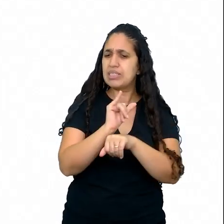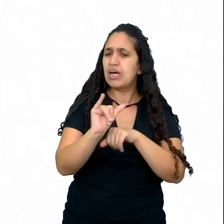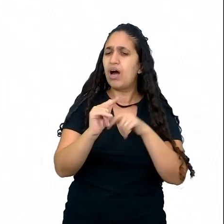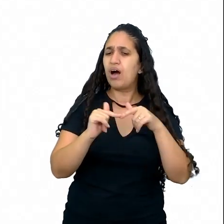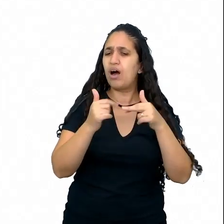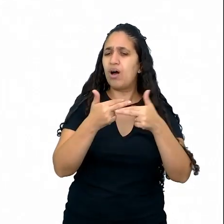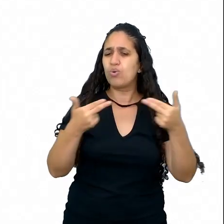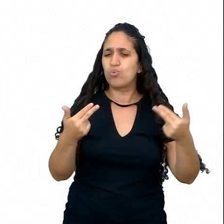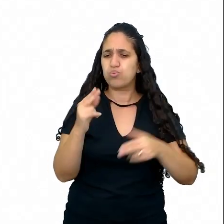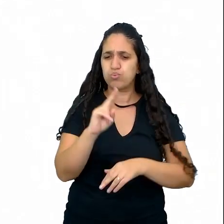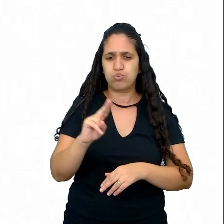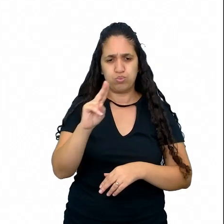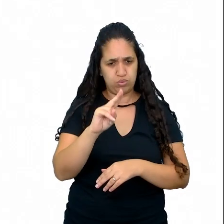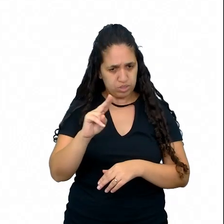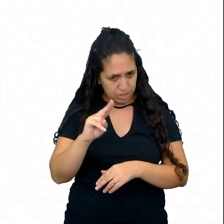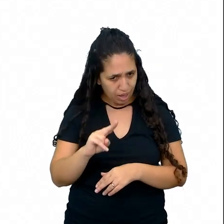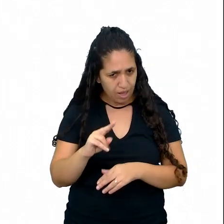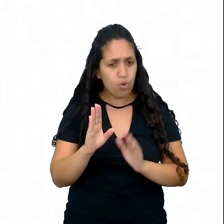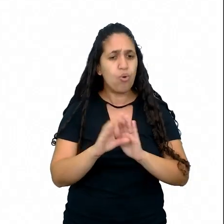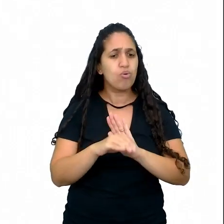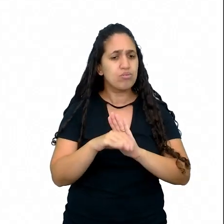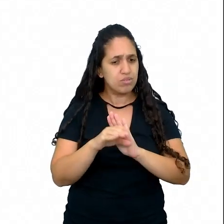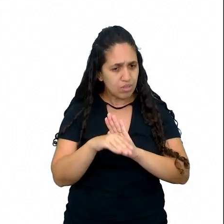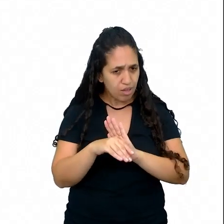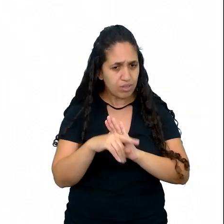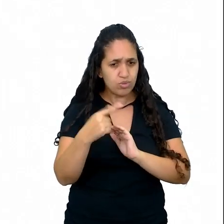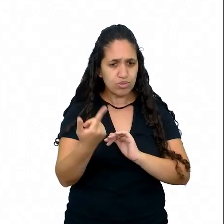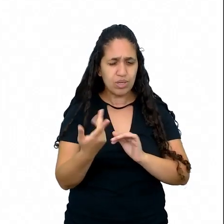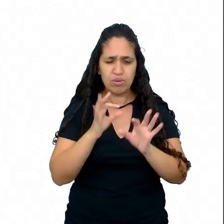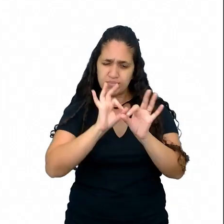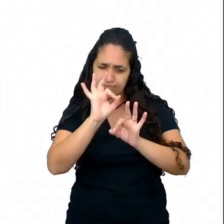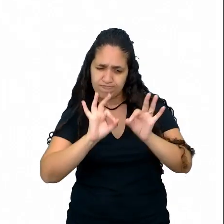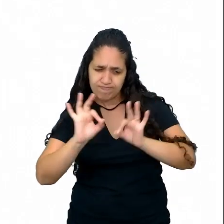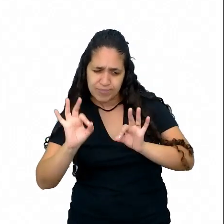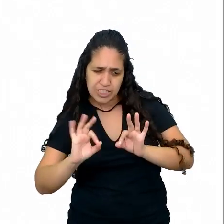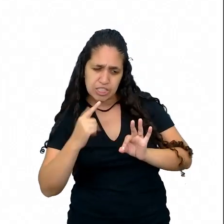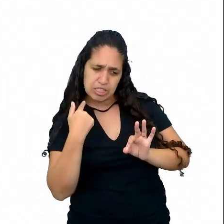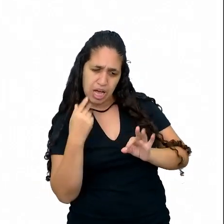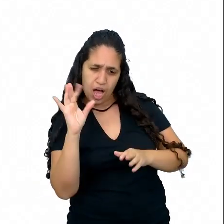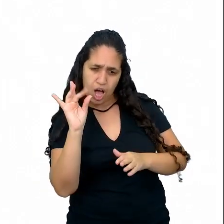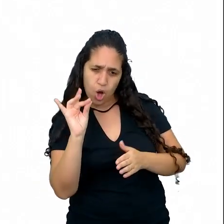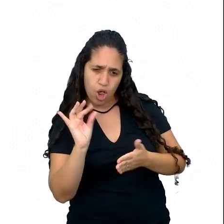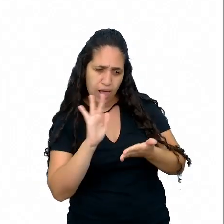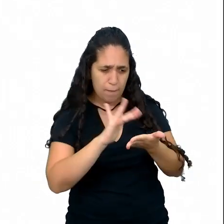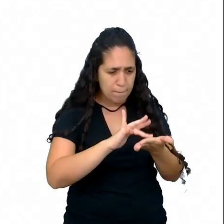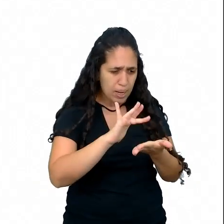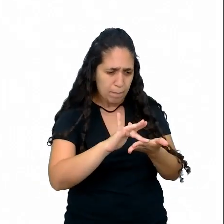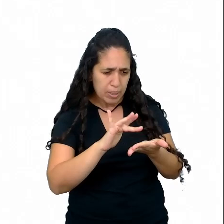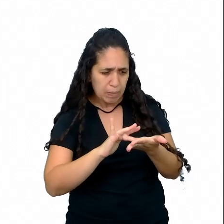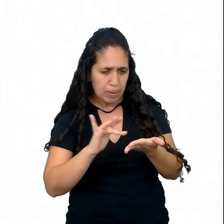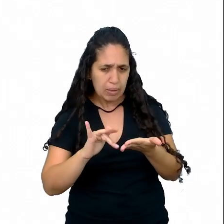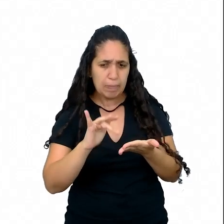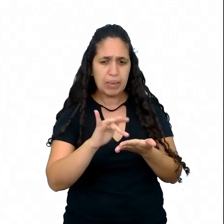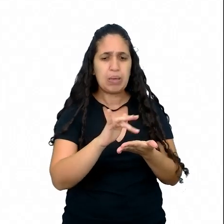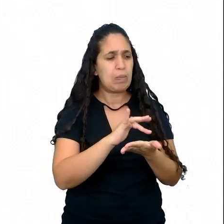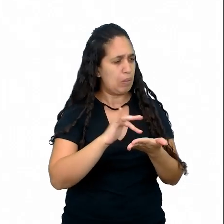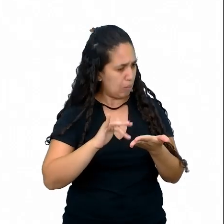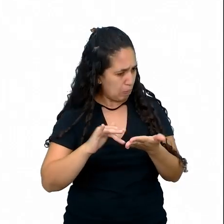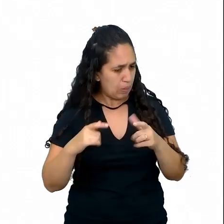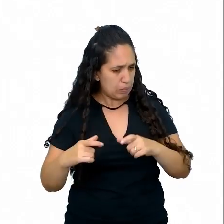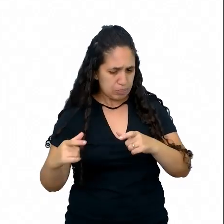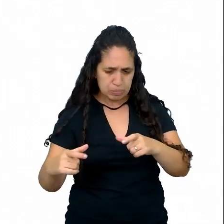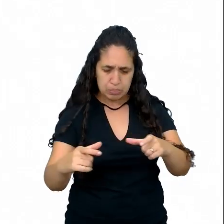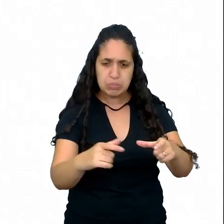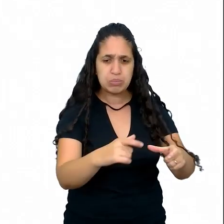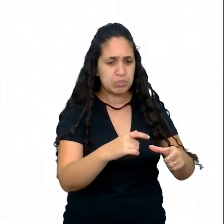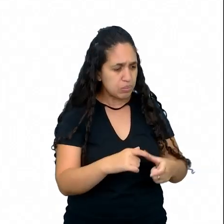utilizar, como que eu vou utilizar esse conceito. Se eu planejei que eu vou fazer talvez uma colagem para a gente montar, talvez esse ladrilhamento para a